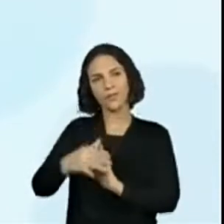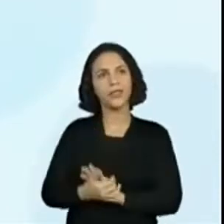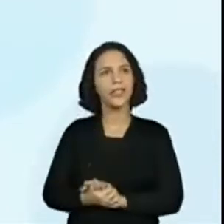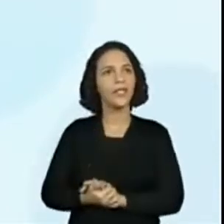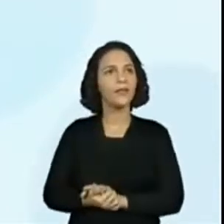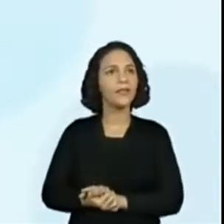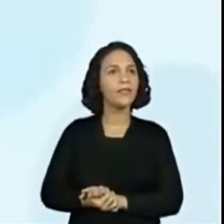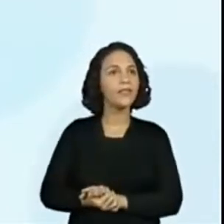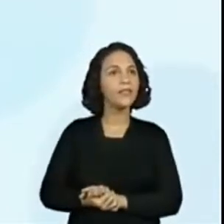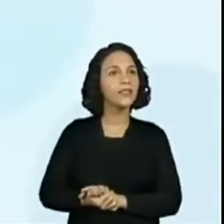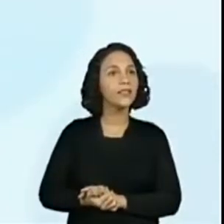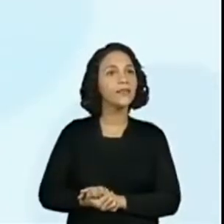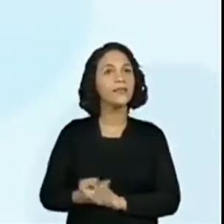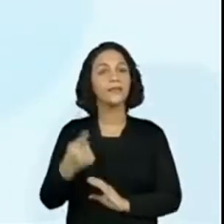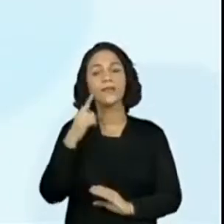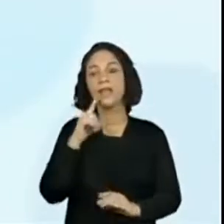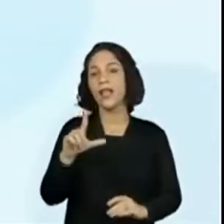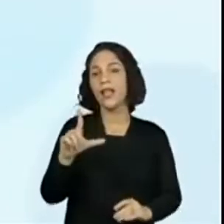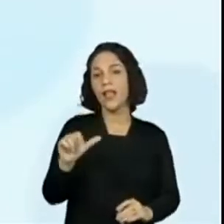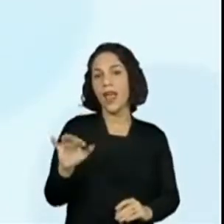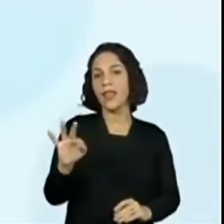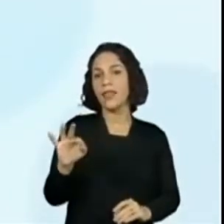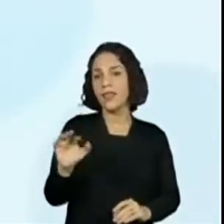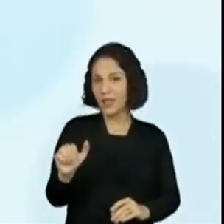lata. A lata.